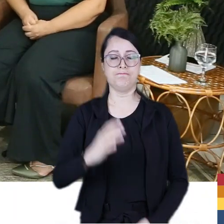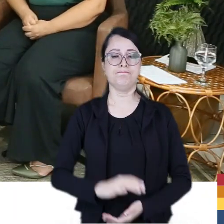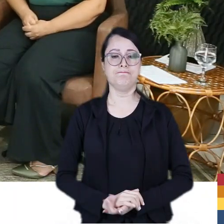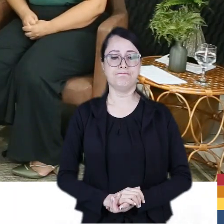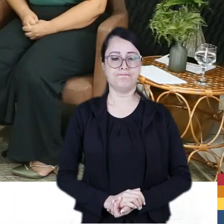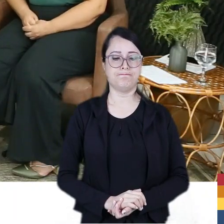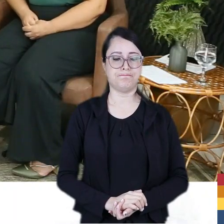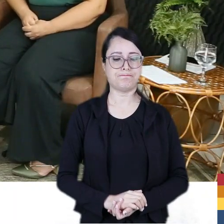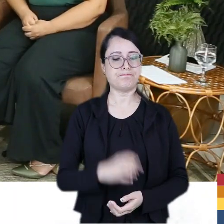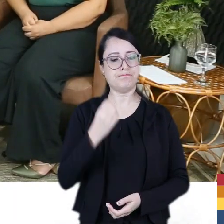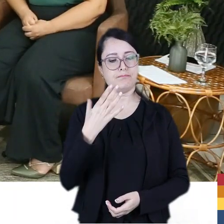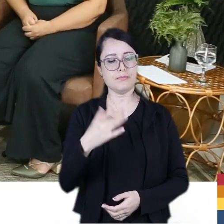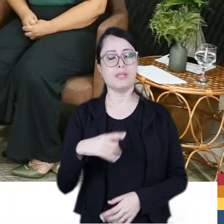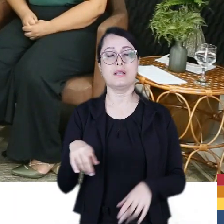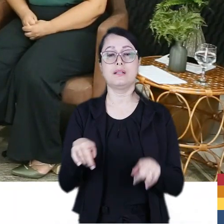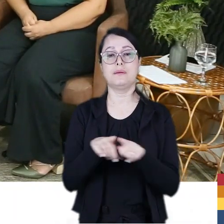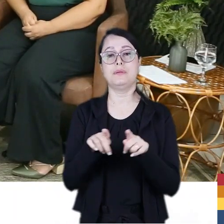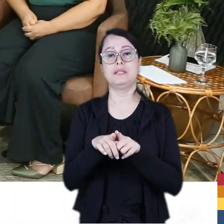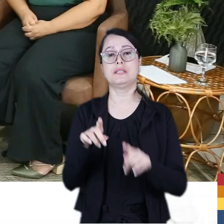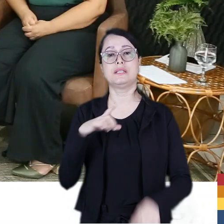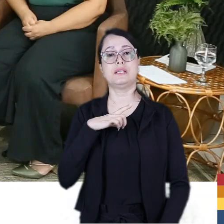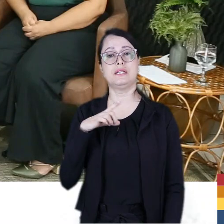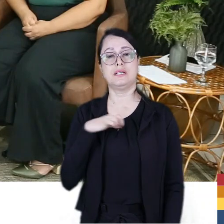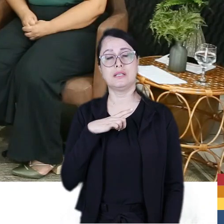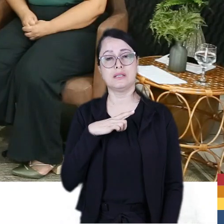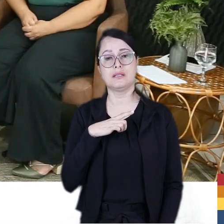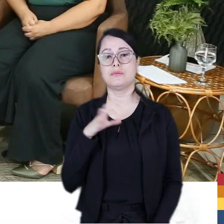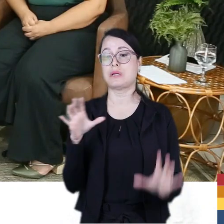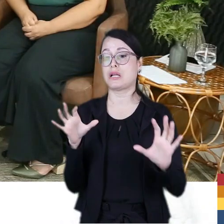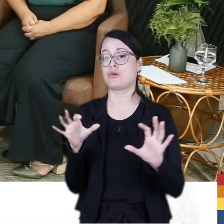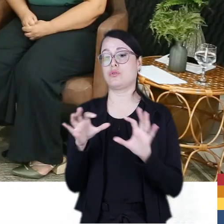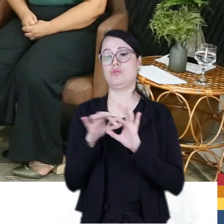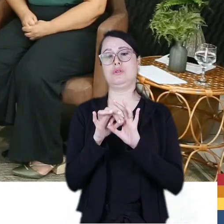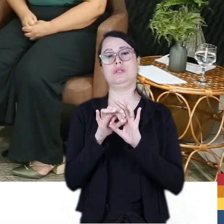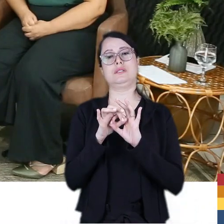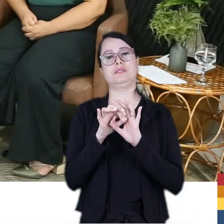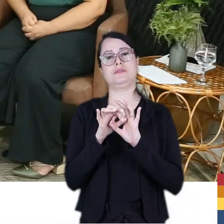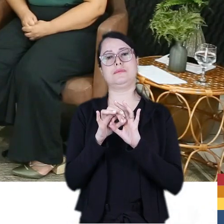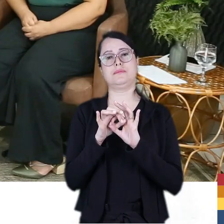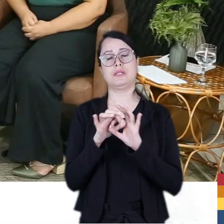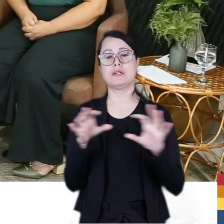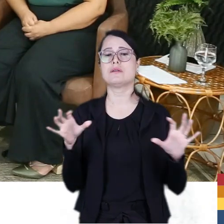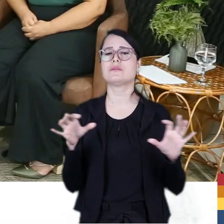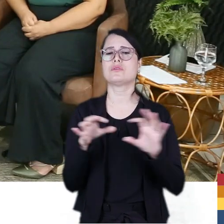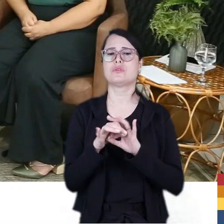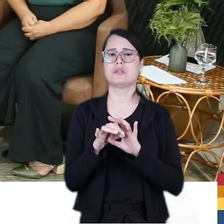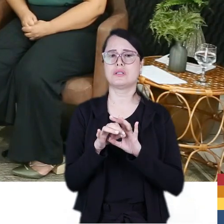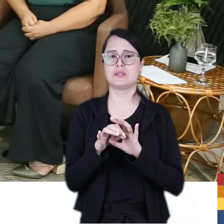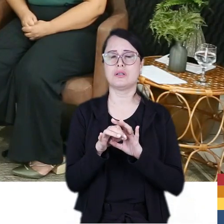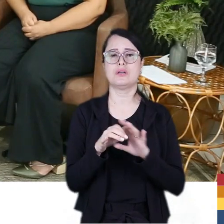tecnológica é a contemplar toda essa gama essa diversidade no nosso território bom